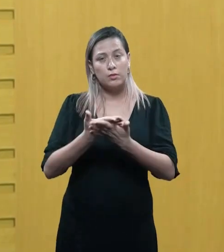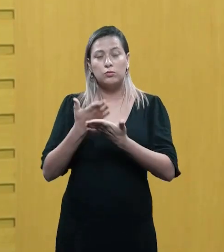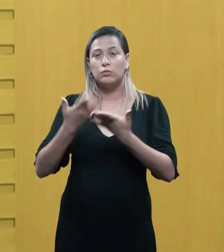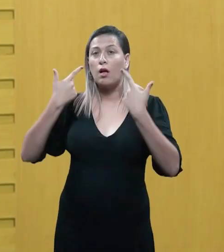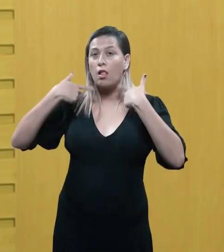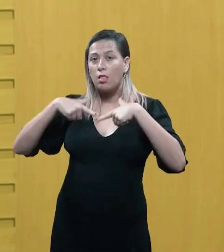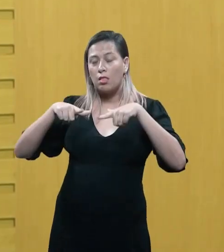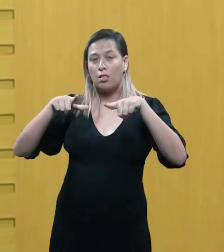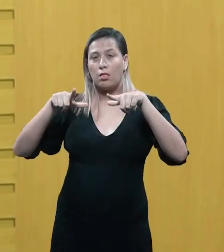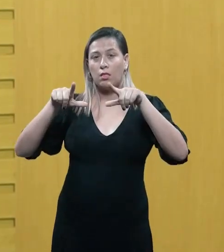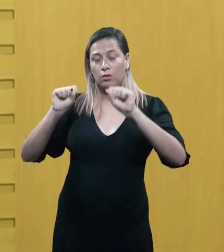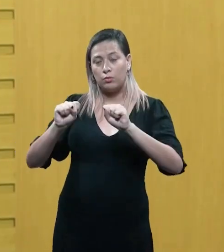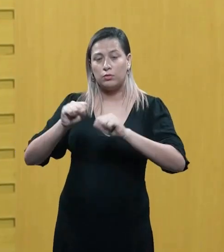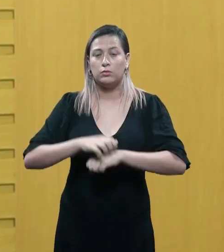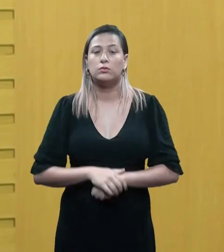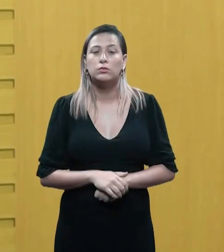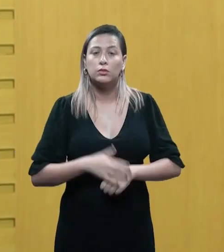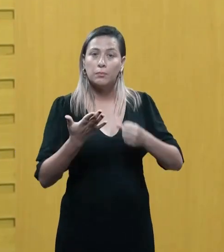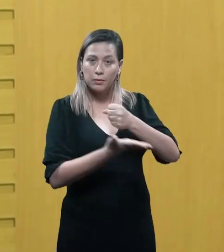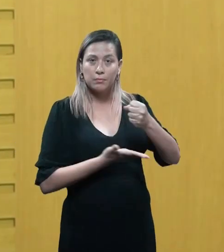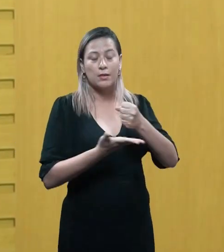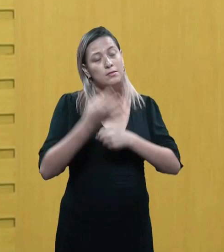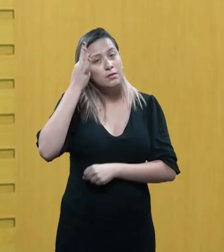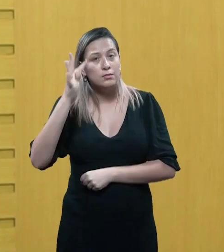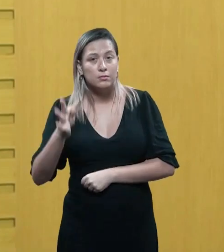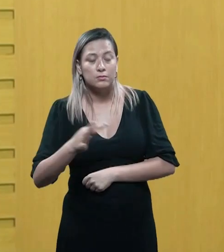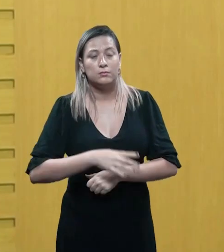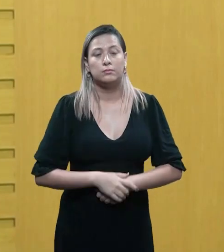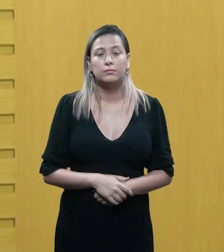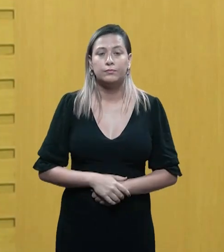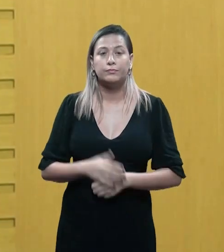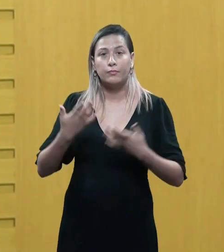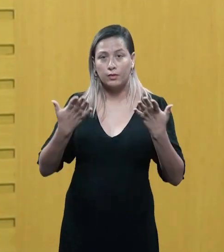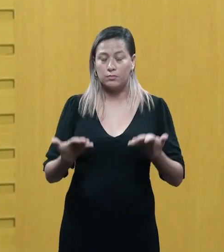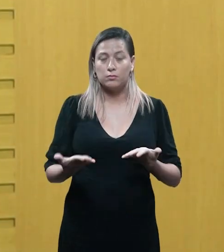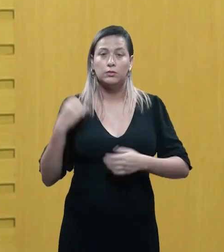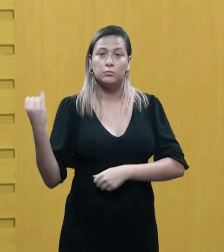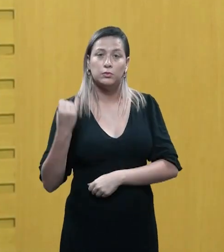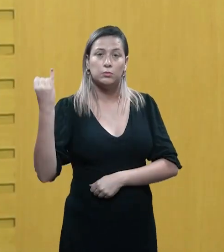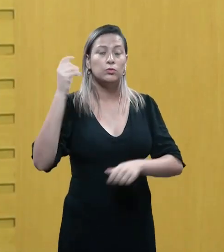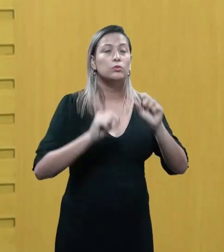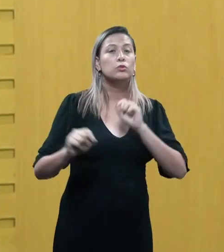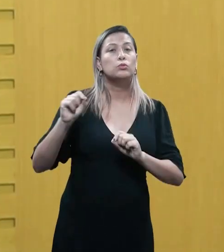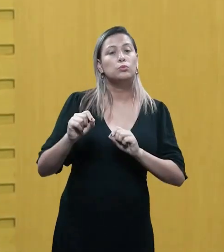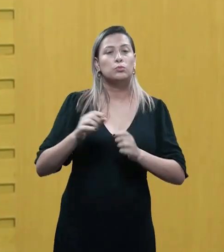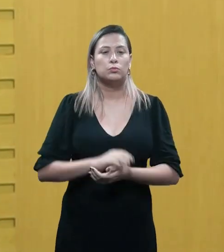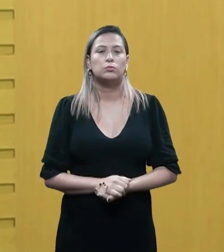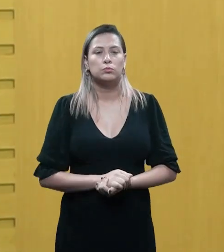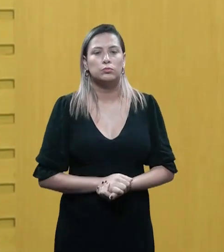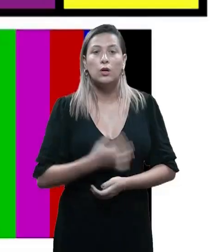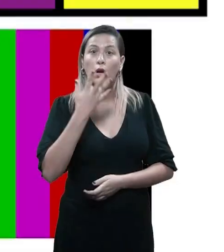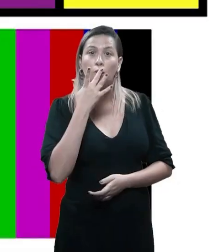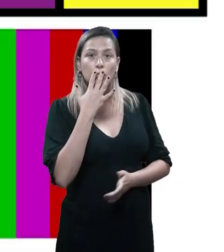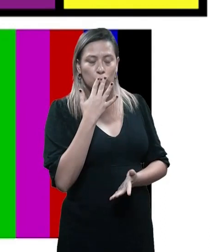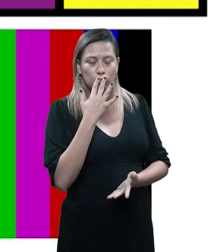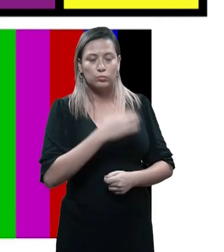linguística para poder fundamentar suas teorias. Uma das suas questões mais importantes é o contraste, que